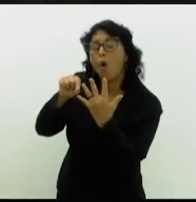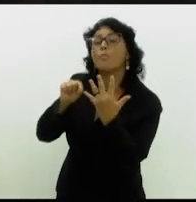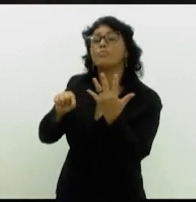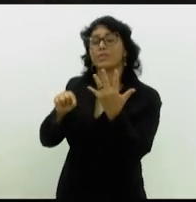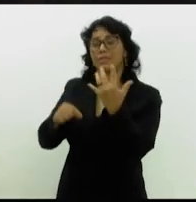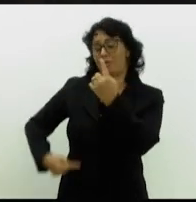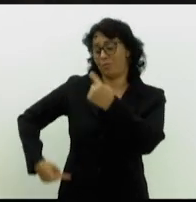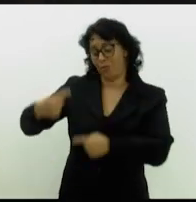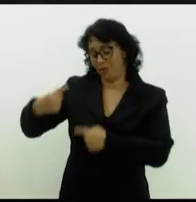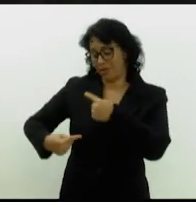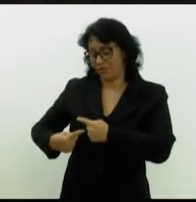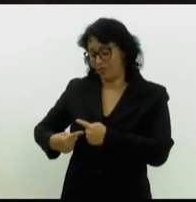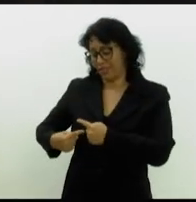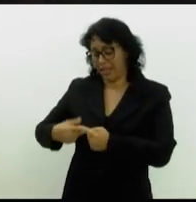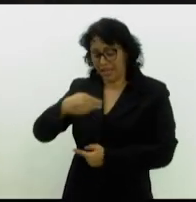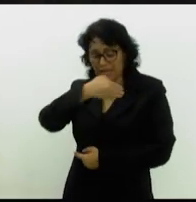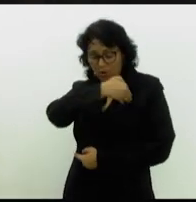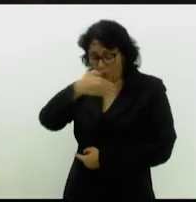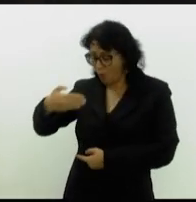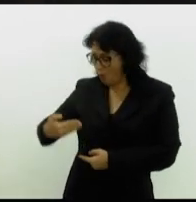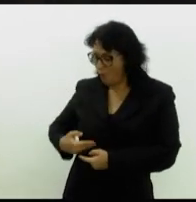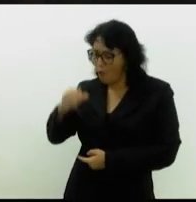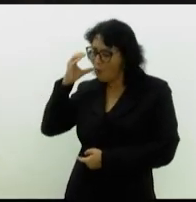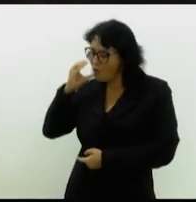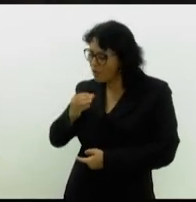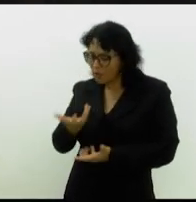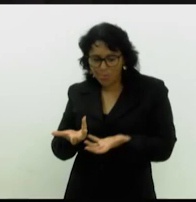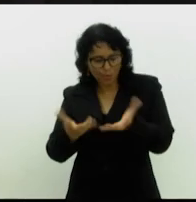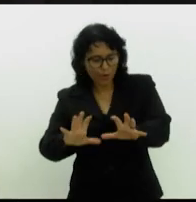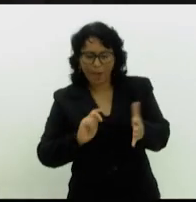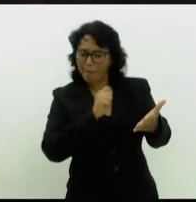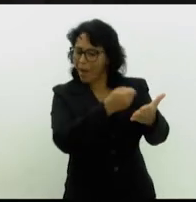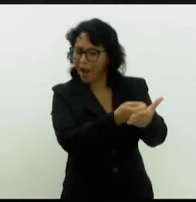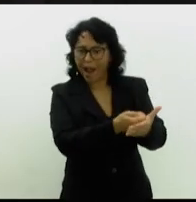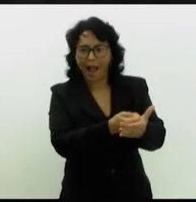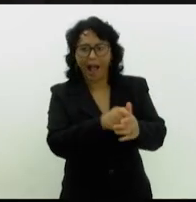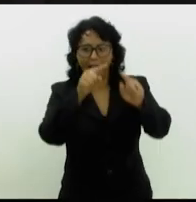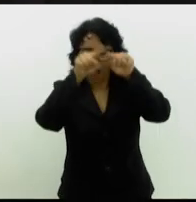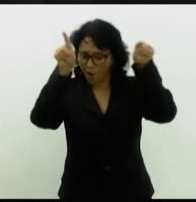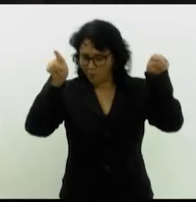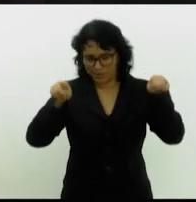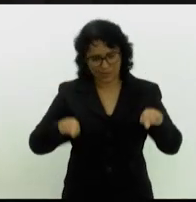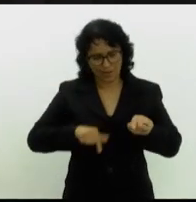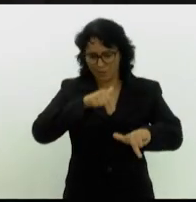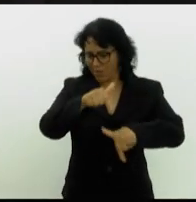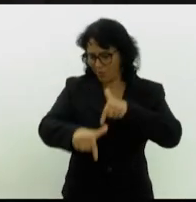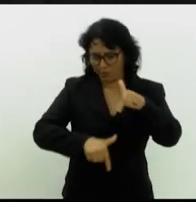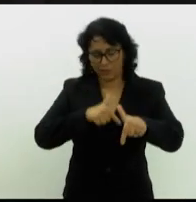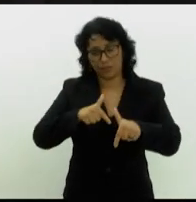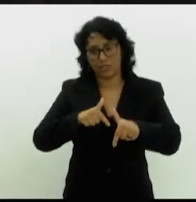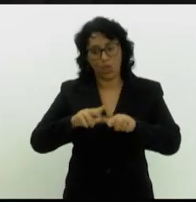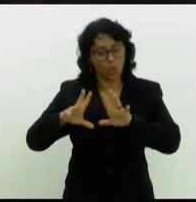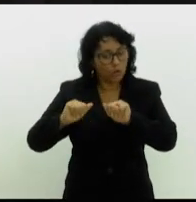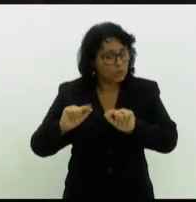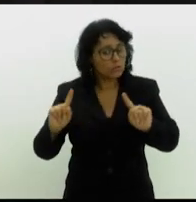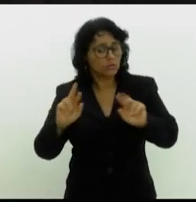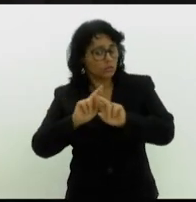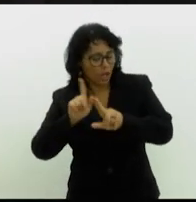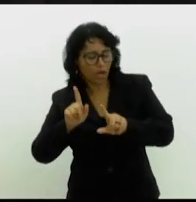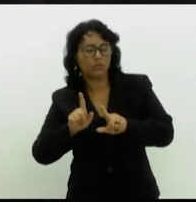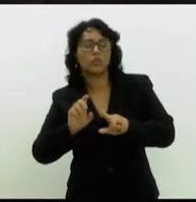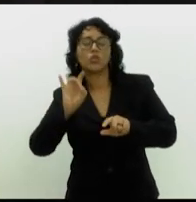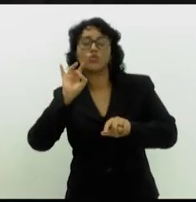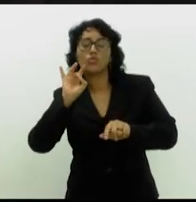o pagamento de não fazer o pagamento não a todos os servidores mas aos servidores relacionados ao executivo na qual é de